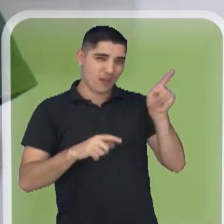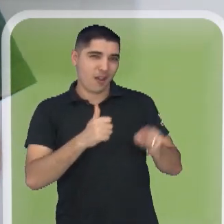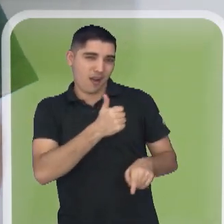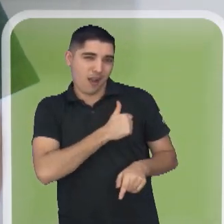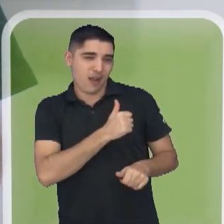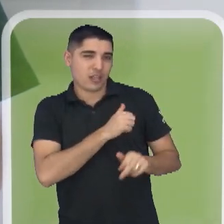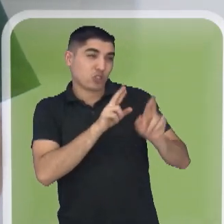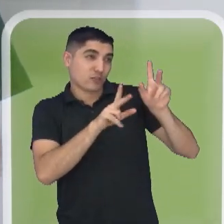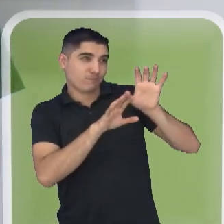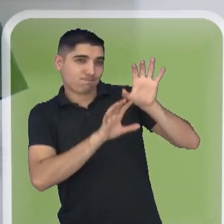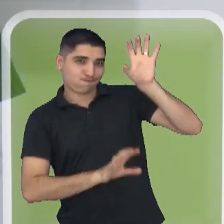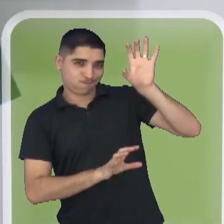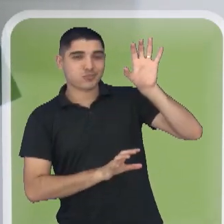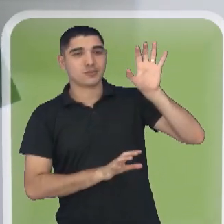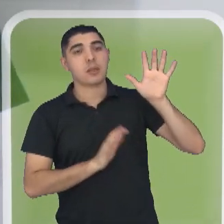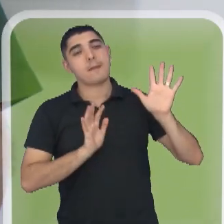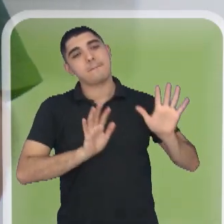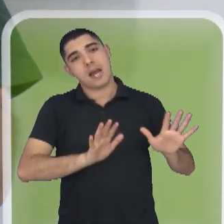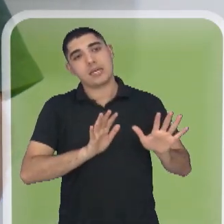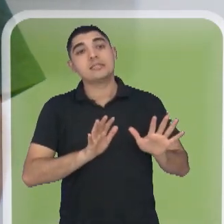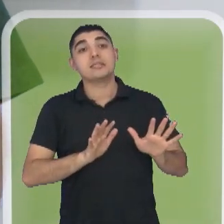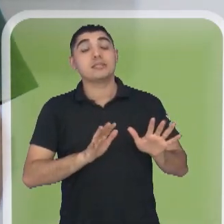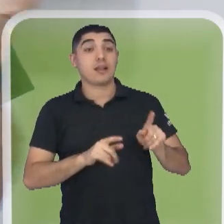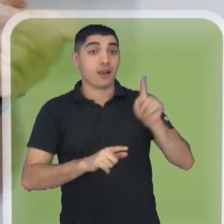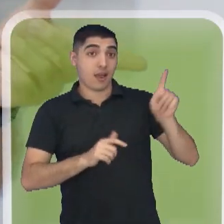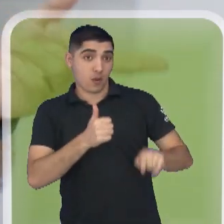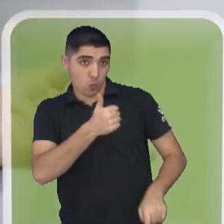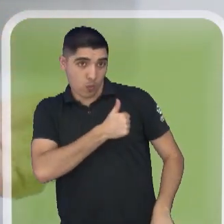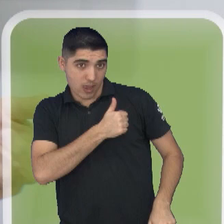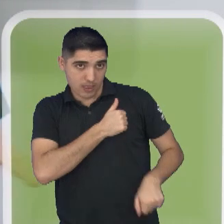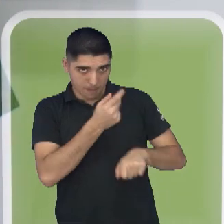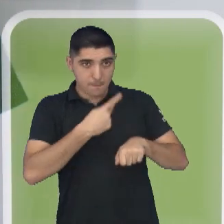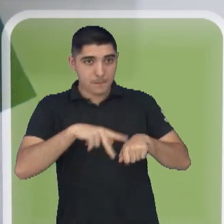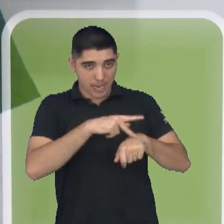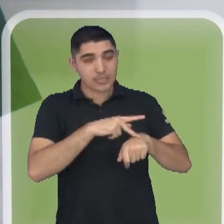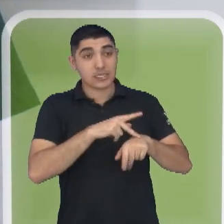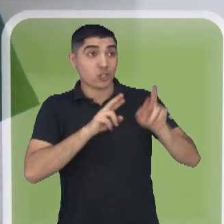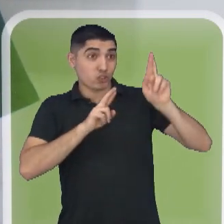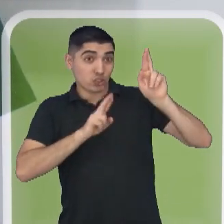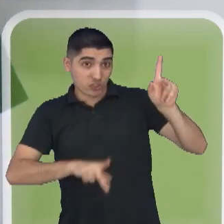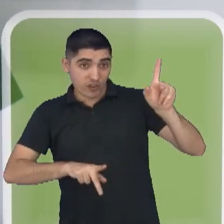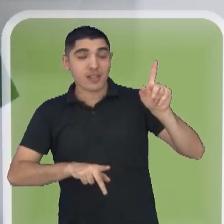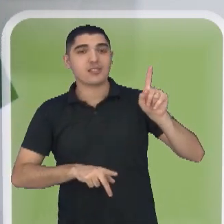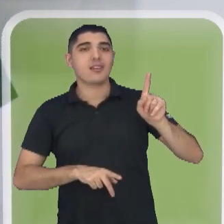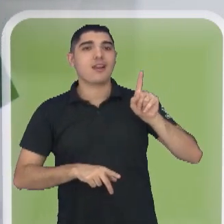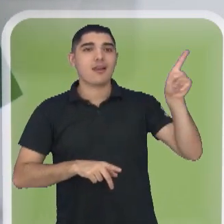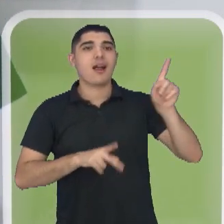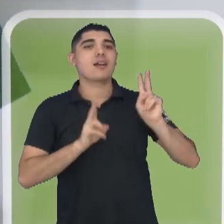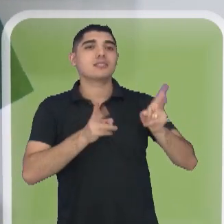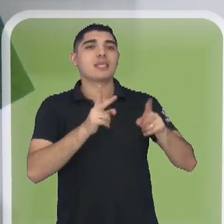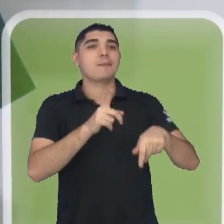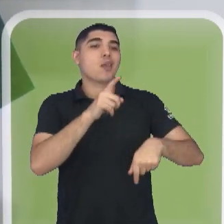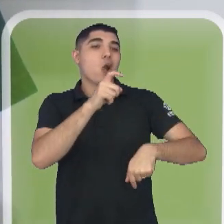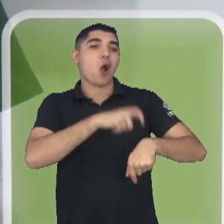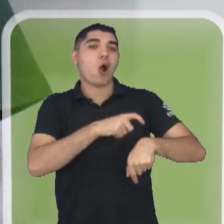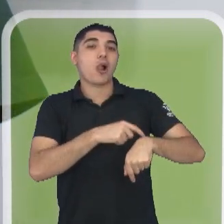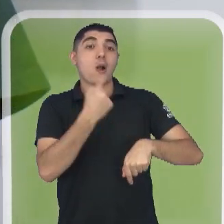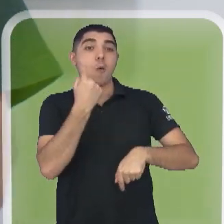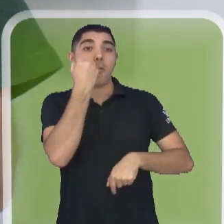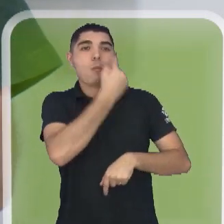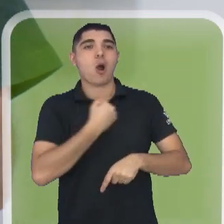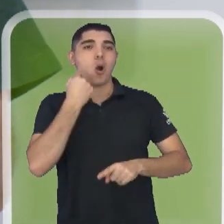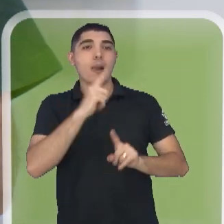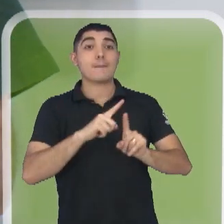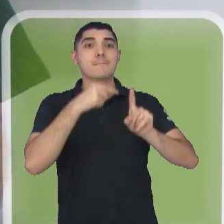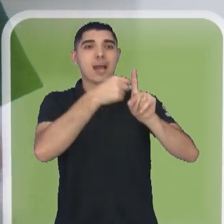diferença de horário. E lá no Canadá, ao contrário daqui, a gente adicionava 1 hora no verão, né? Lá no inverno eles